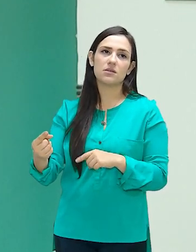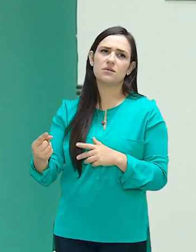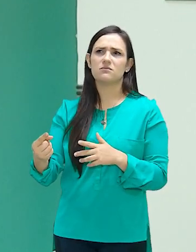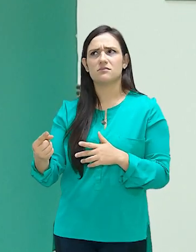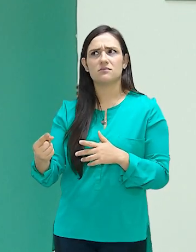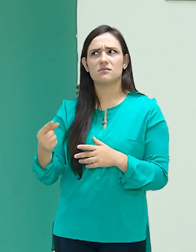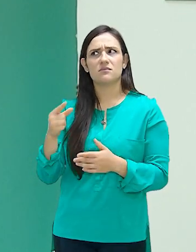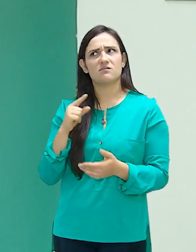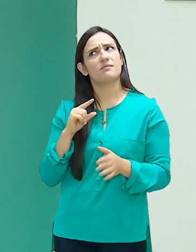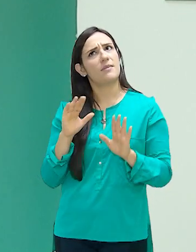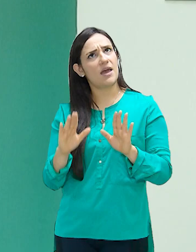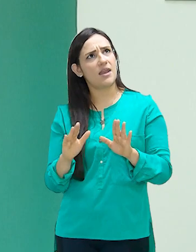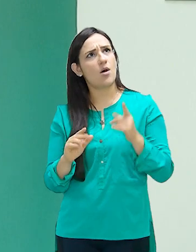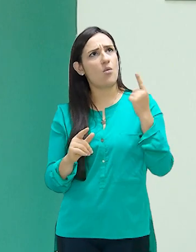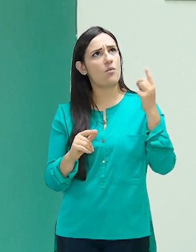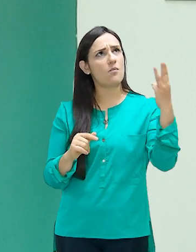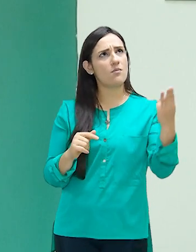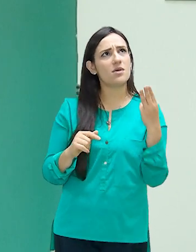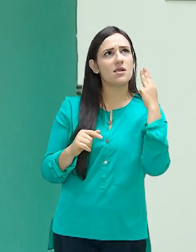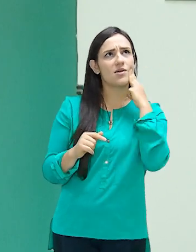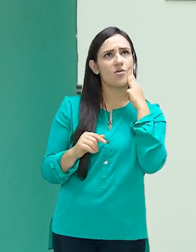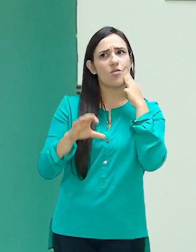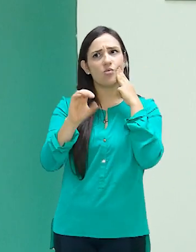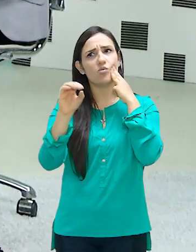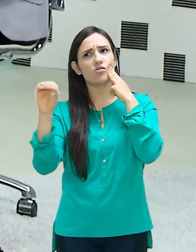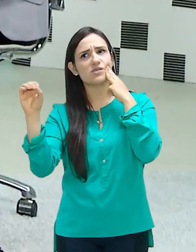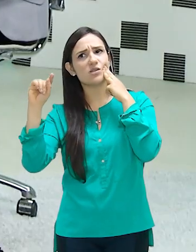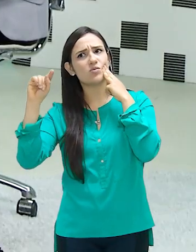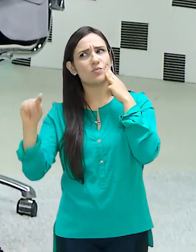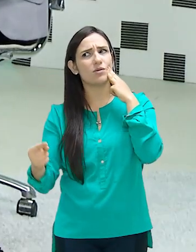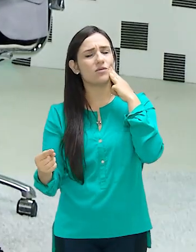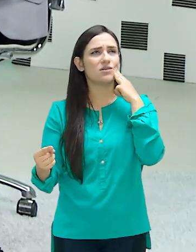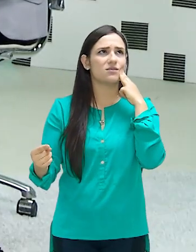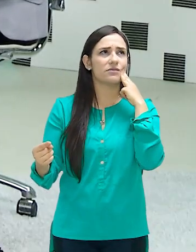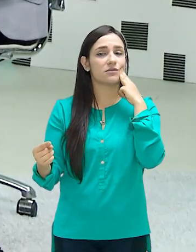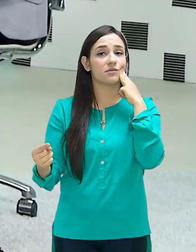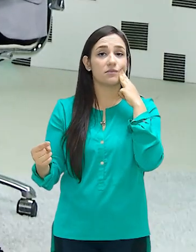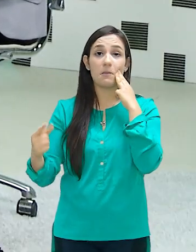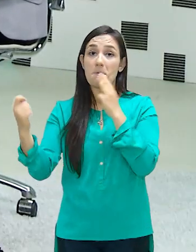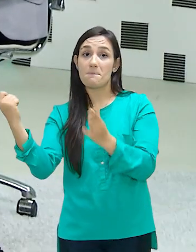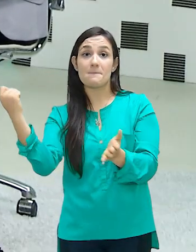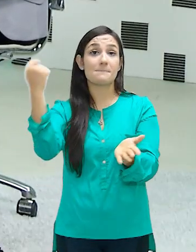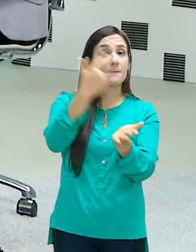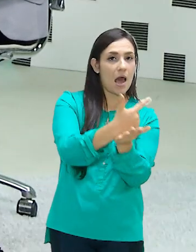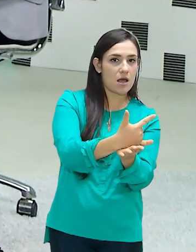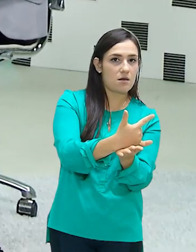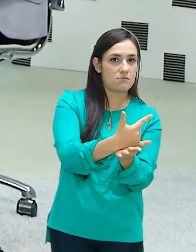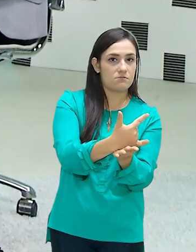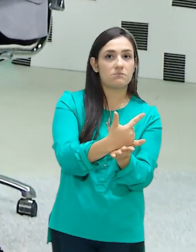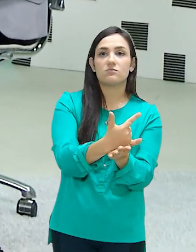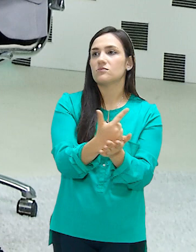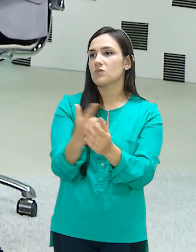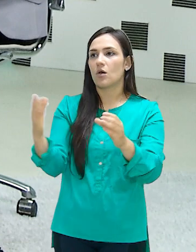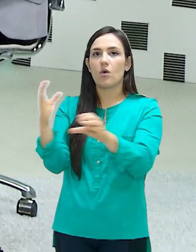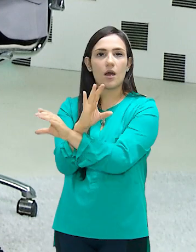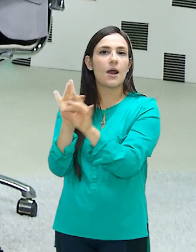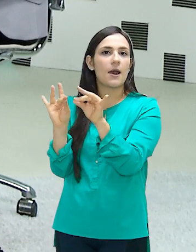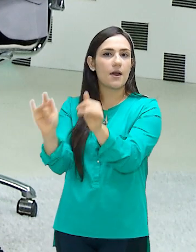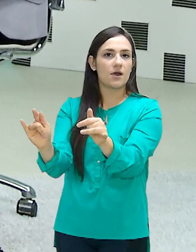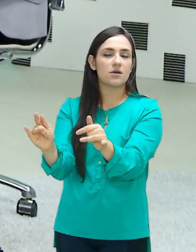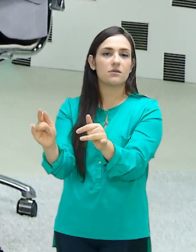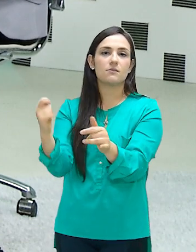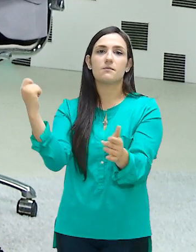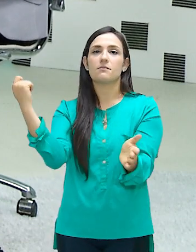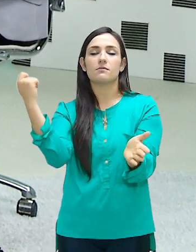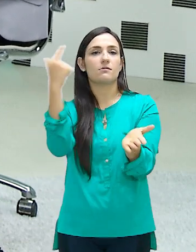vai perder, algum credor vai ficar sem receber, porque os herdeiros, eles não podem... Eles têm o direito deles, não Sim,